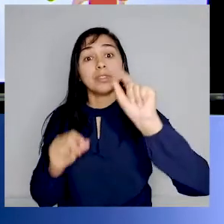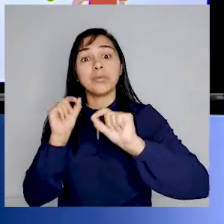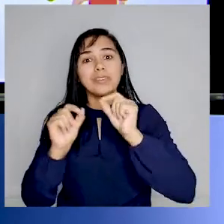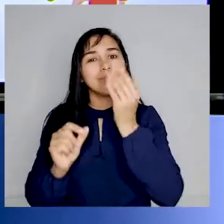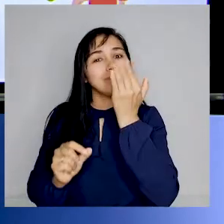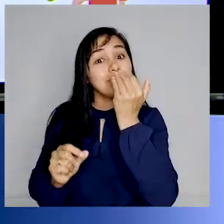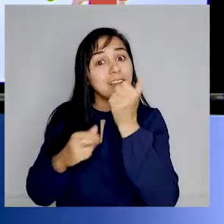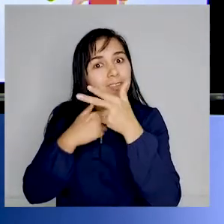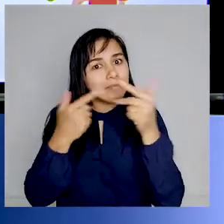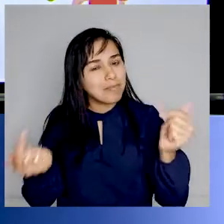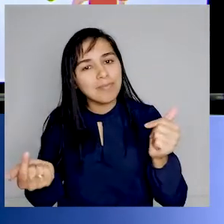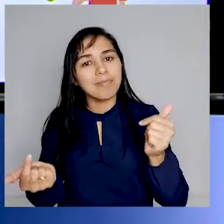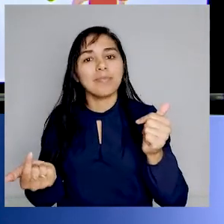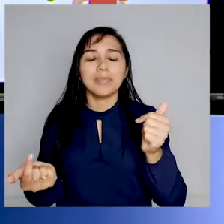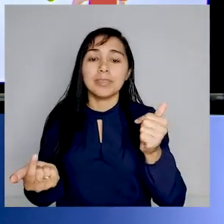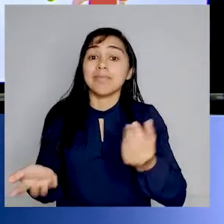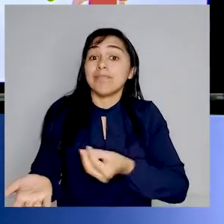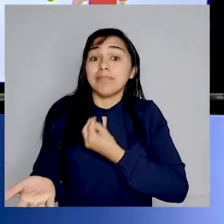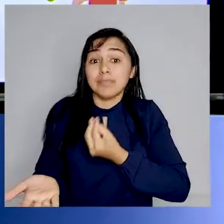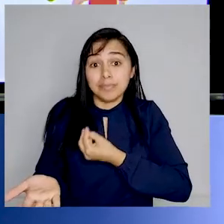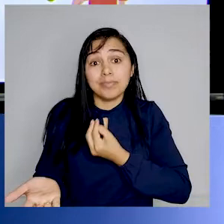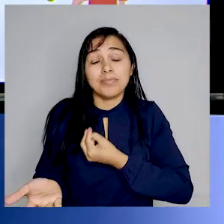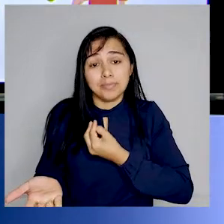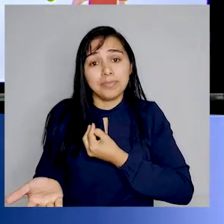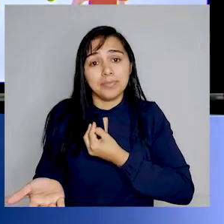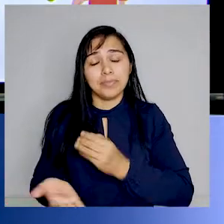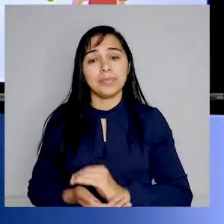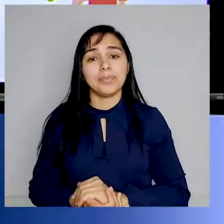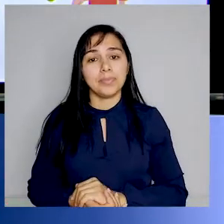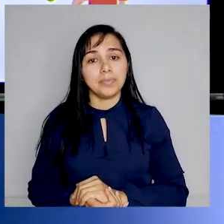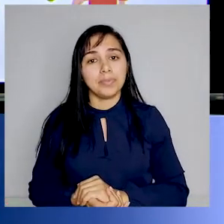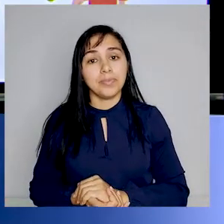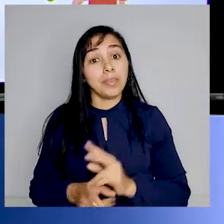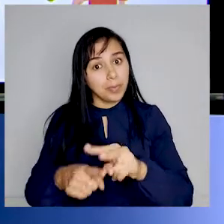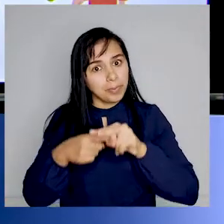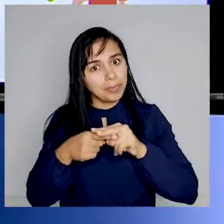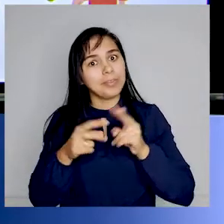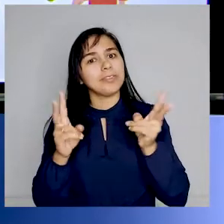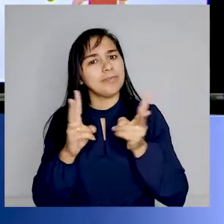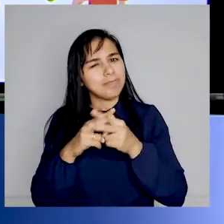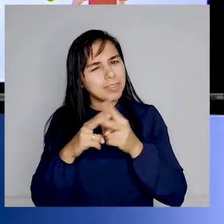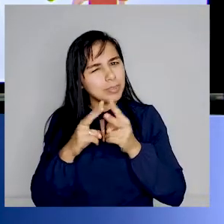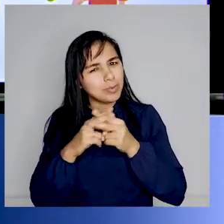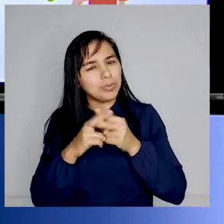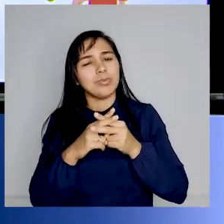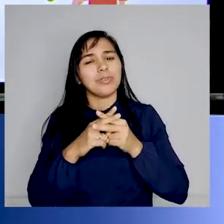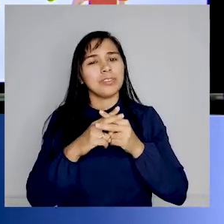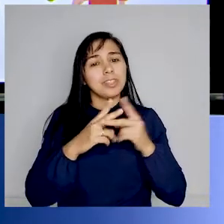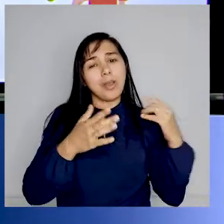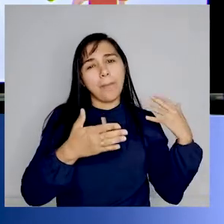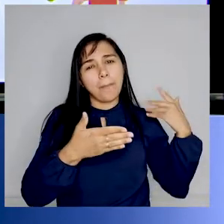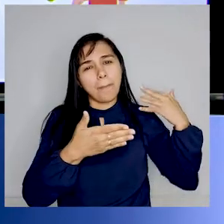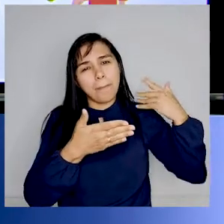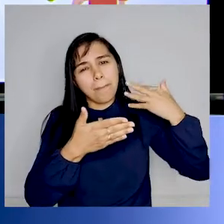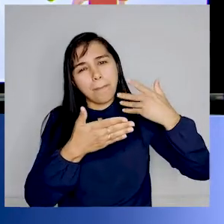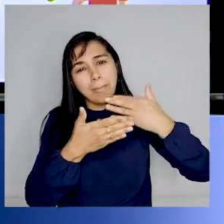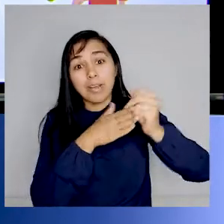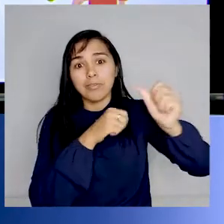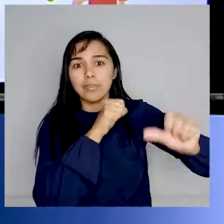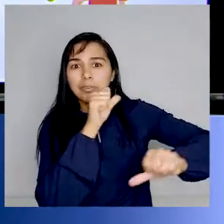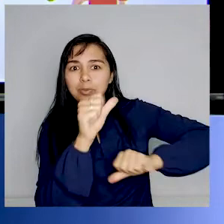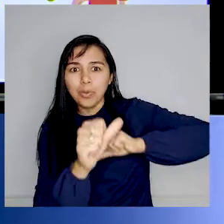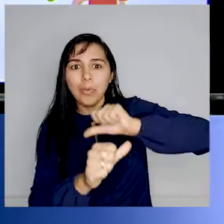se alimentar, tá? Para se manter vivo. E aí as lutas, como todos os outros esportes,